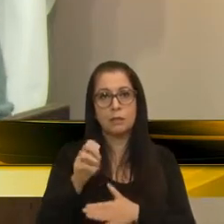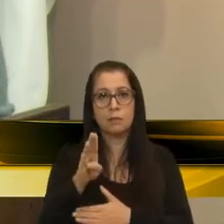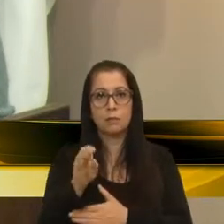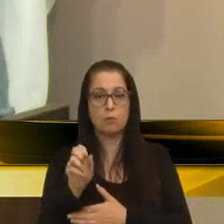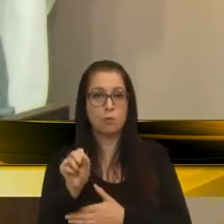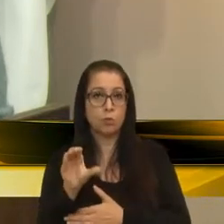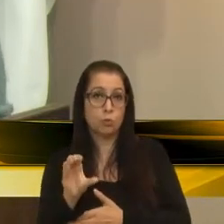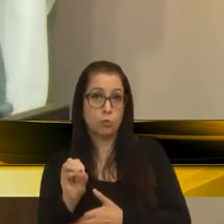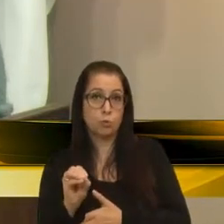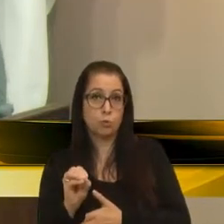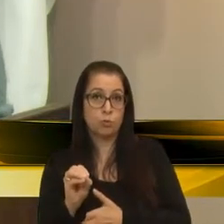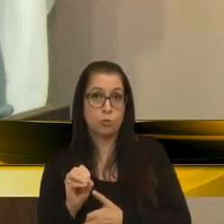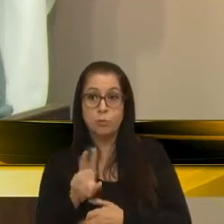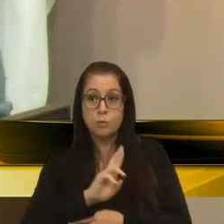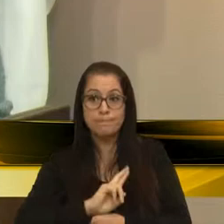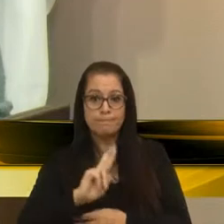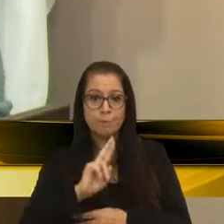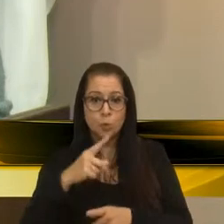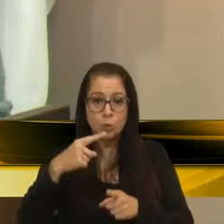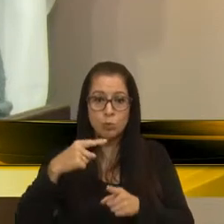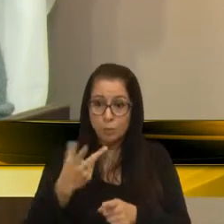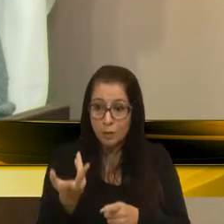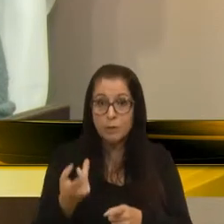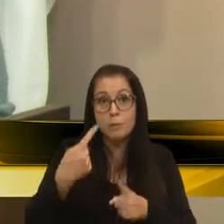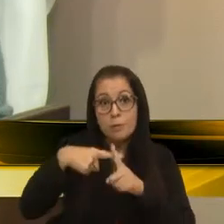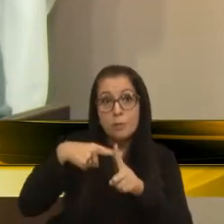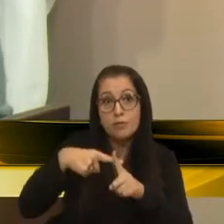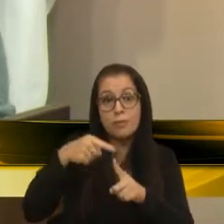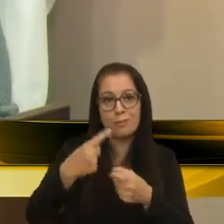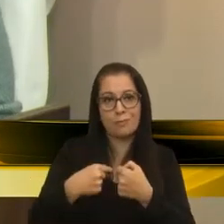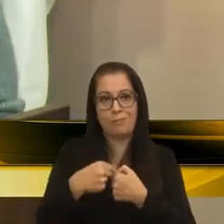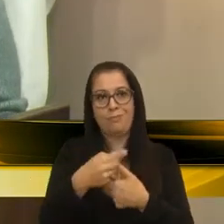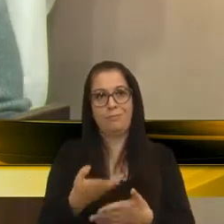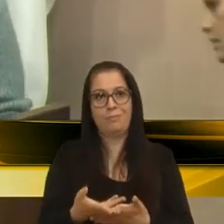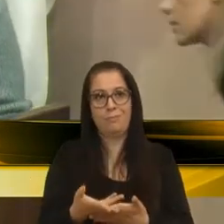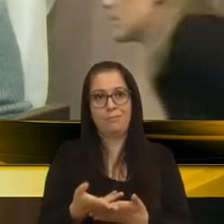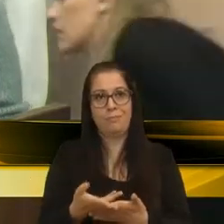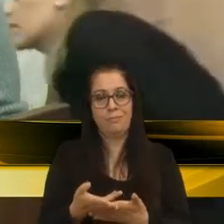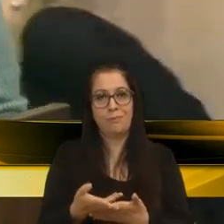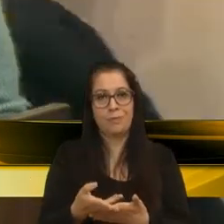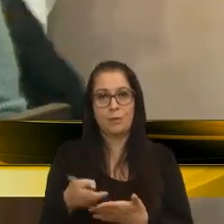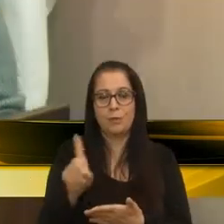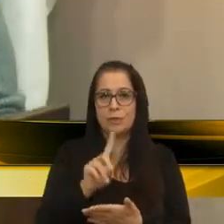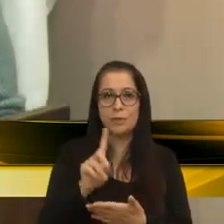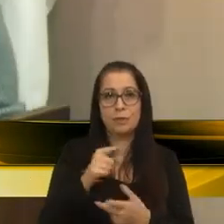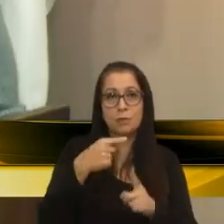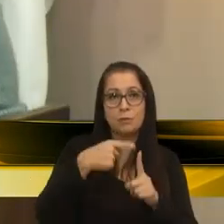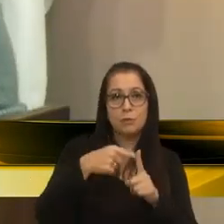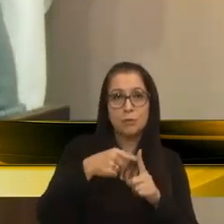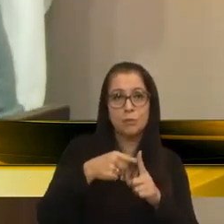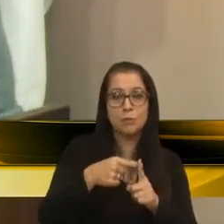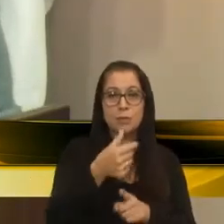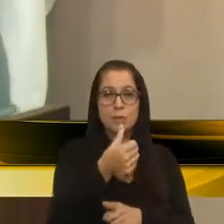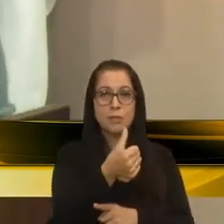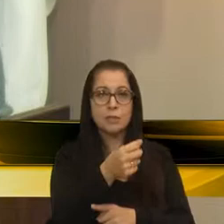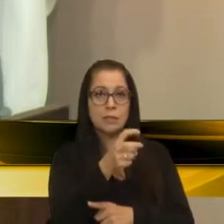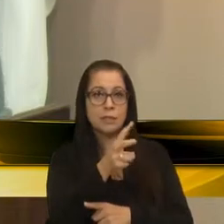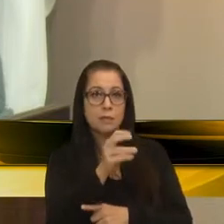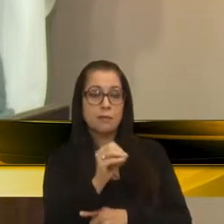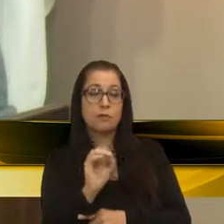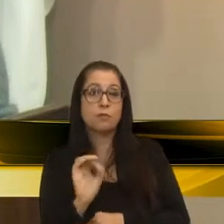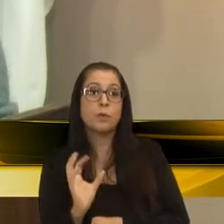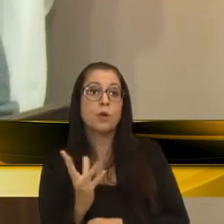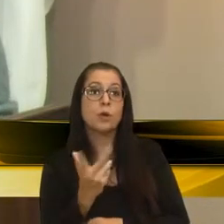por um resultado positivo para o município. Porque, no caso de não ser positivo, são 620